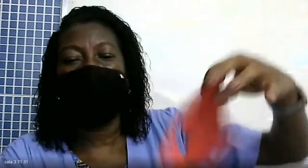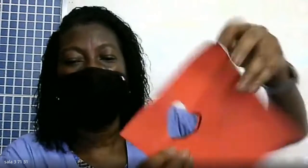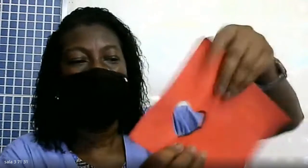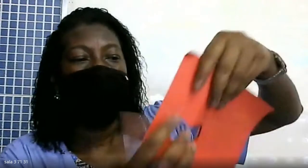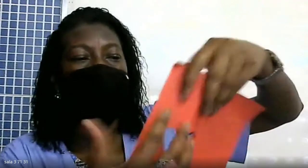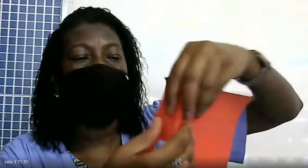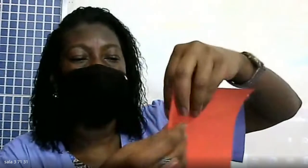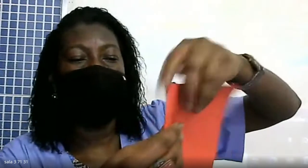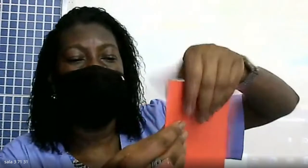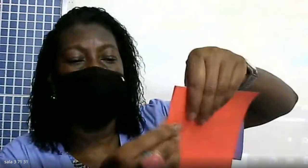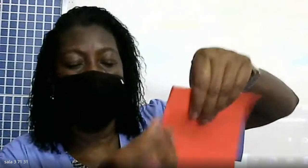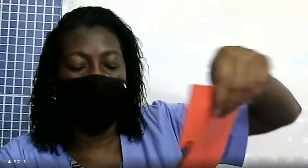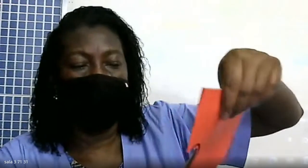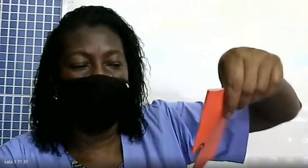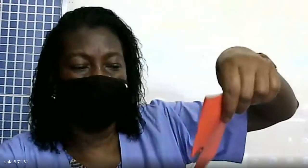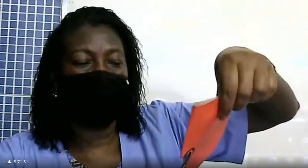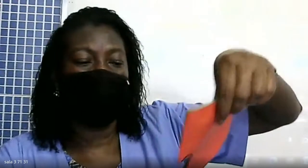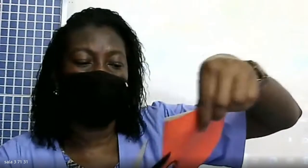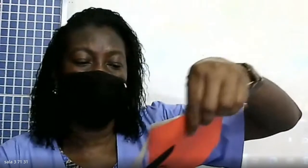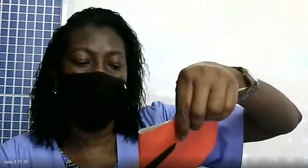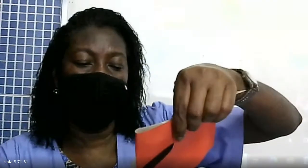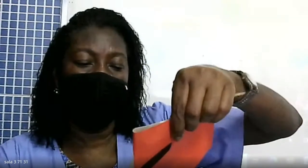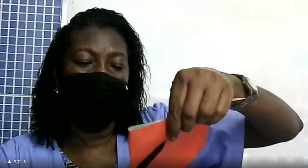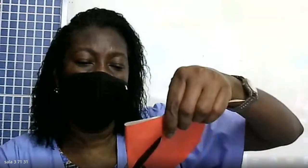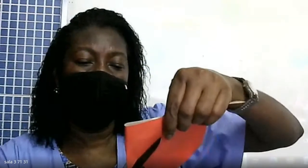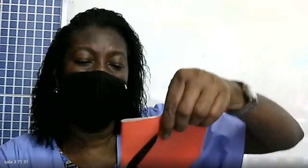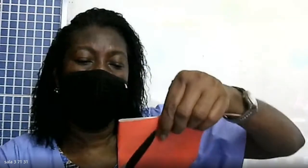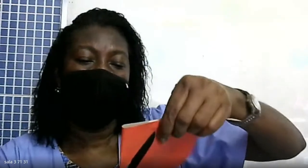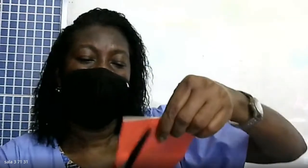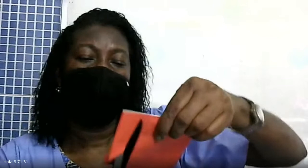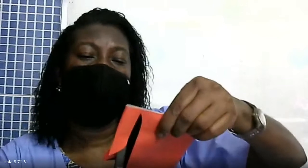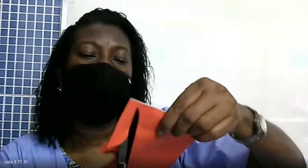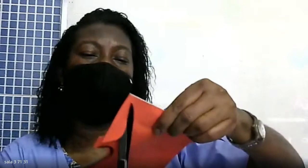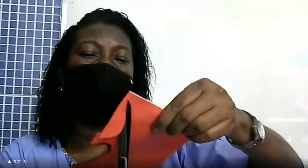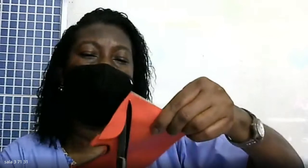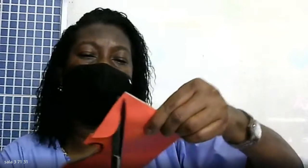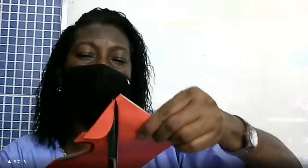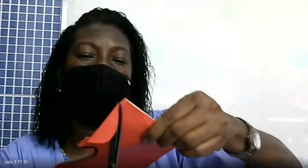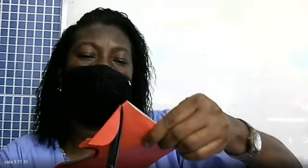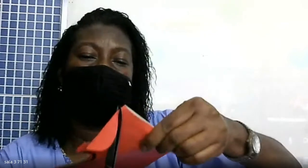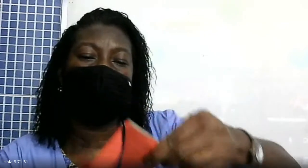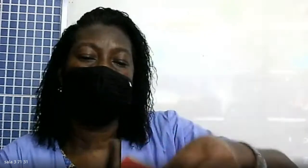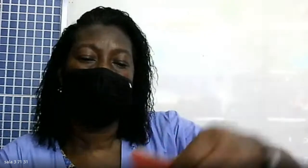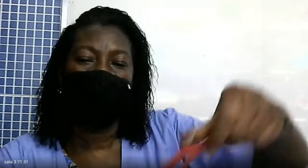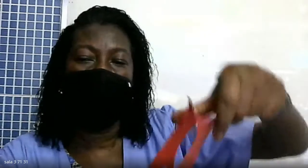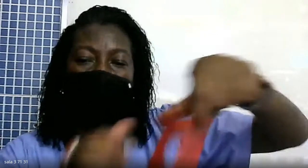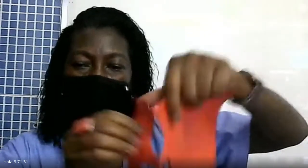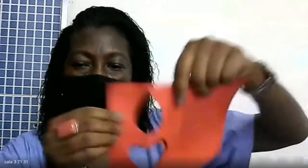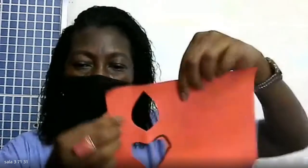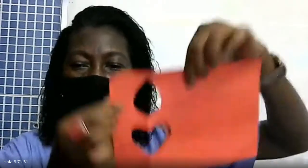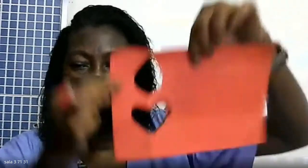né, e fazer uma folha, ó, folha de uma árvore,